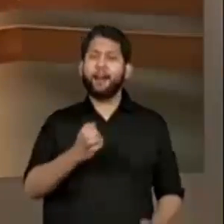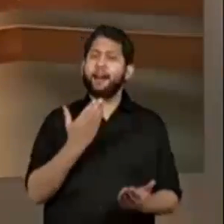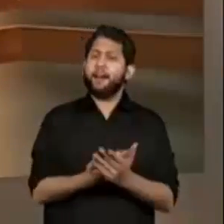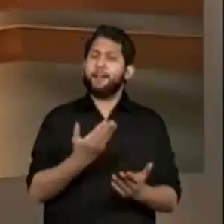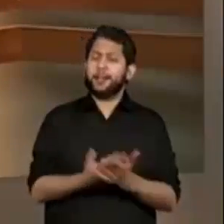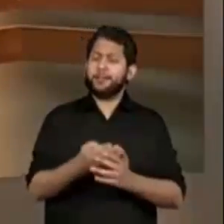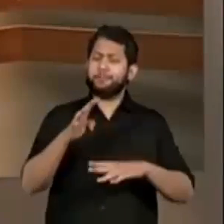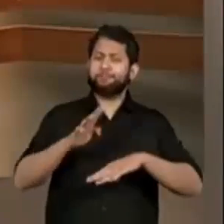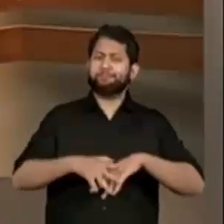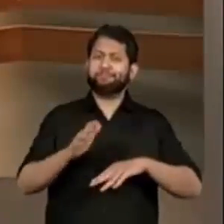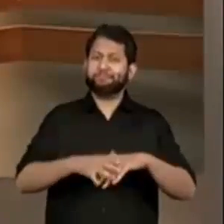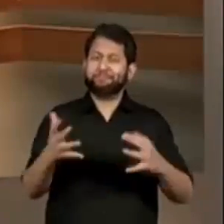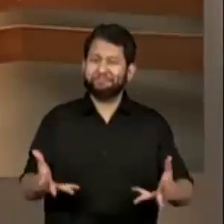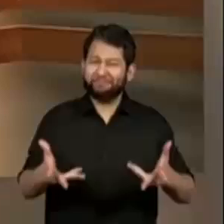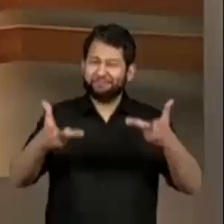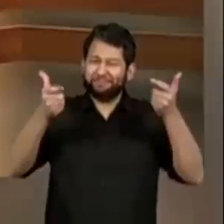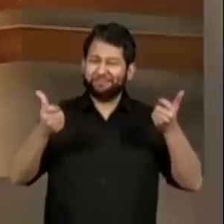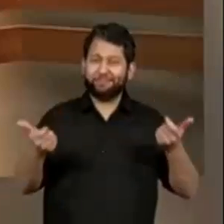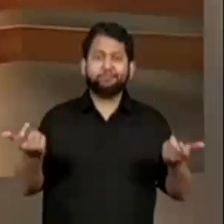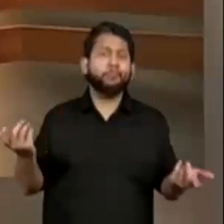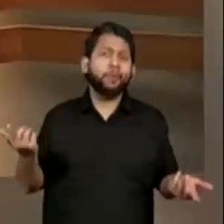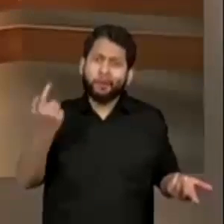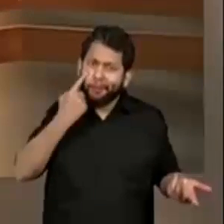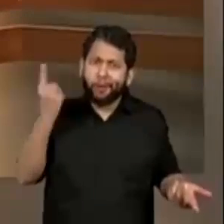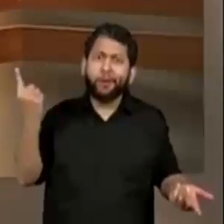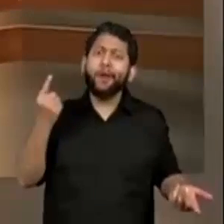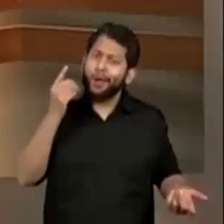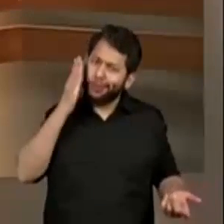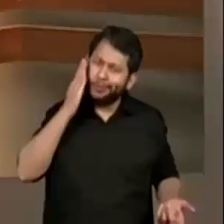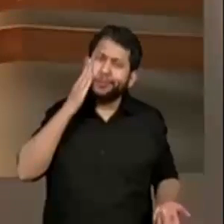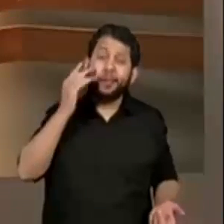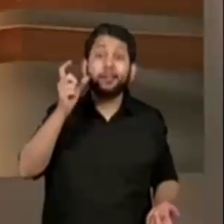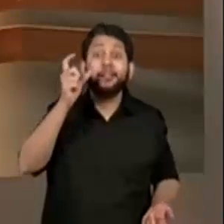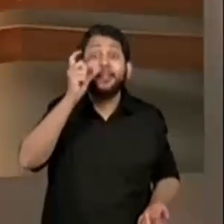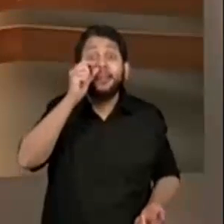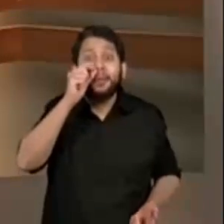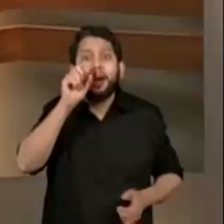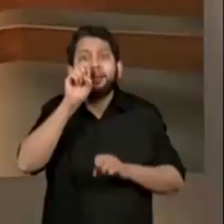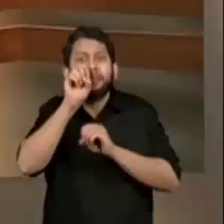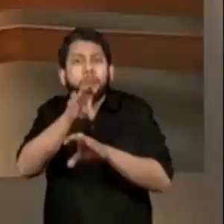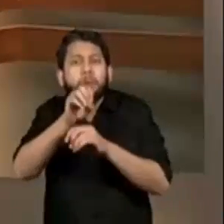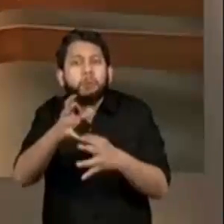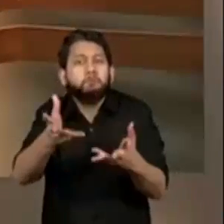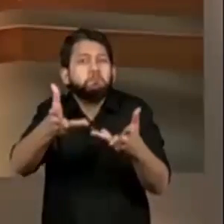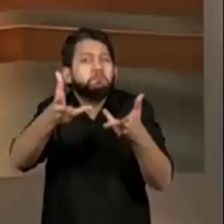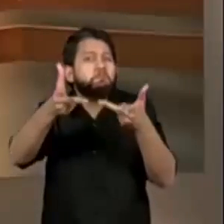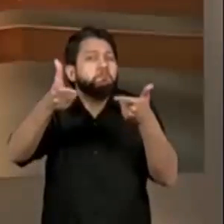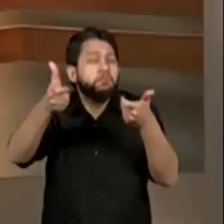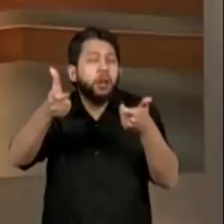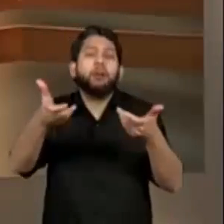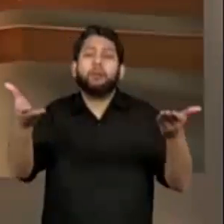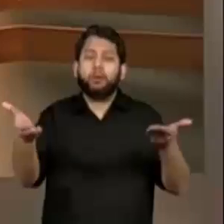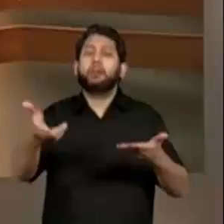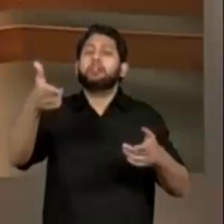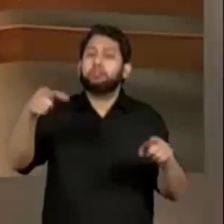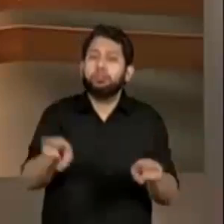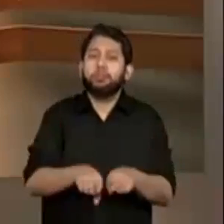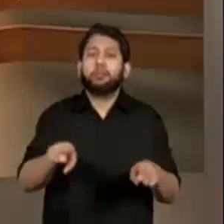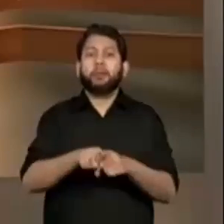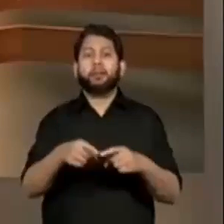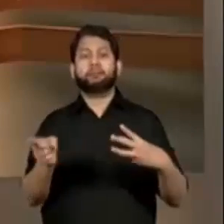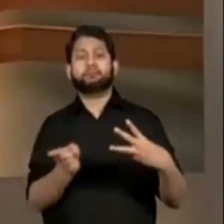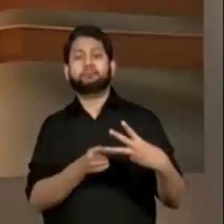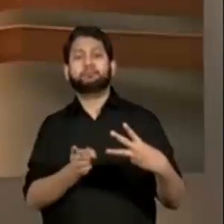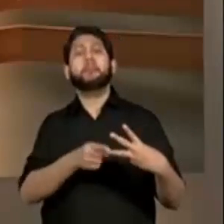Logo após, claro, a nossa aula de história com o professor Seba e a professora Fran, também muito boa. Agora a gente termina o quarto ano